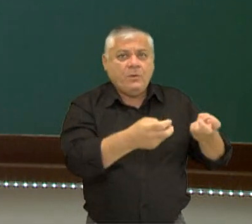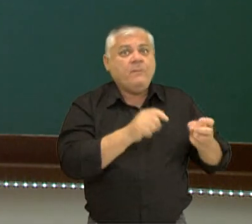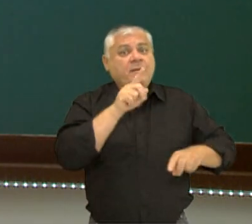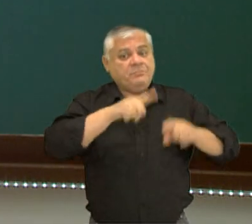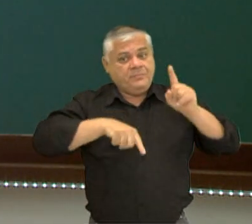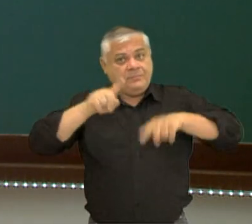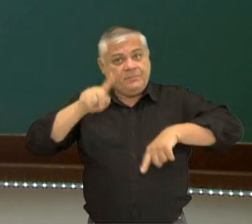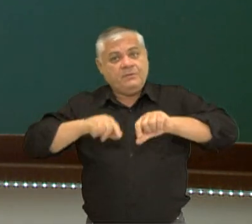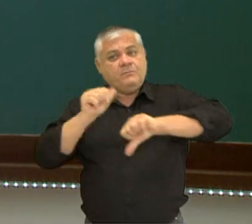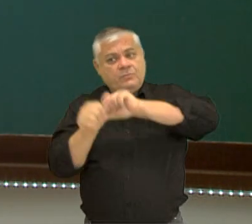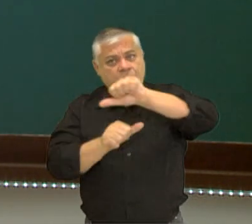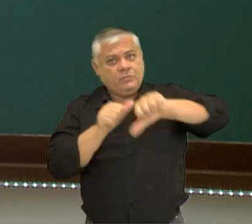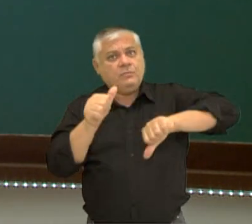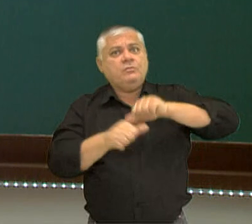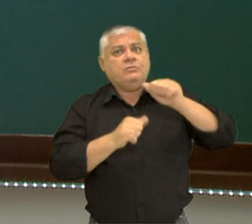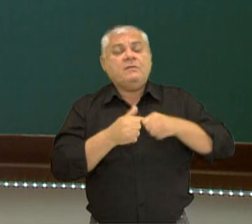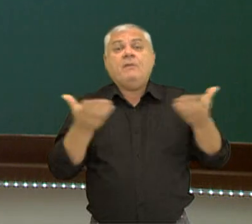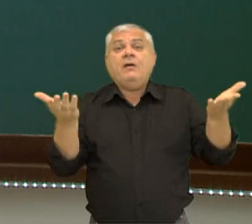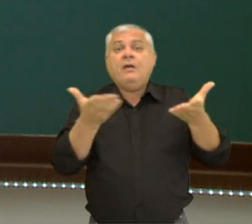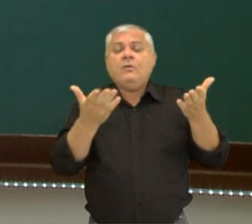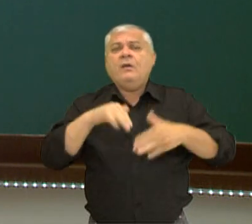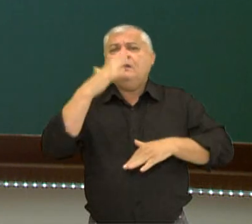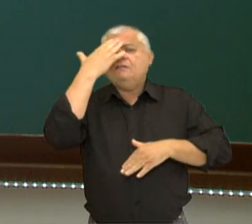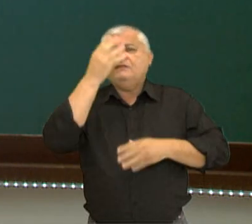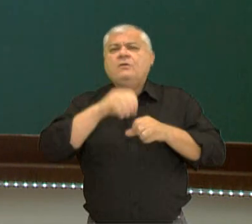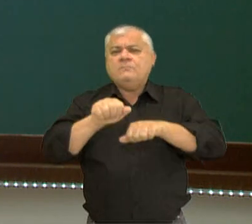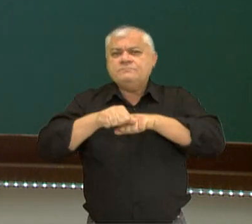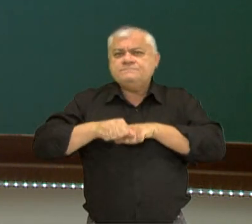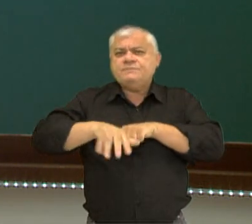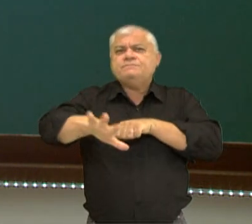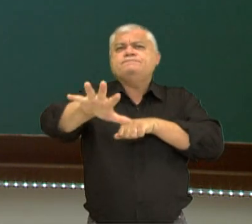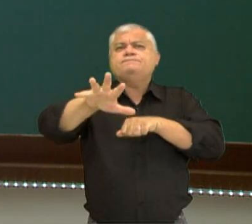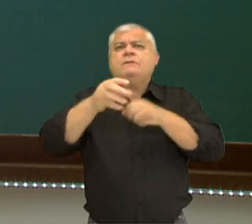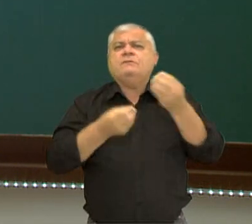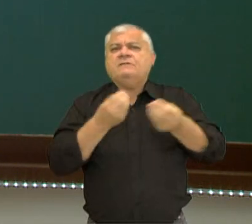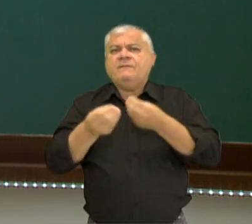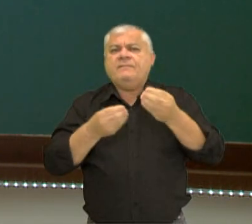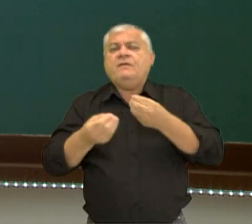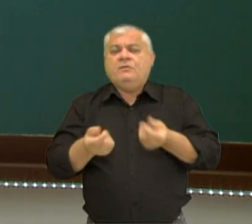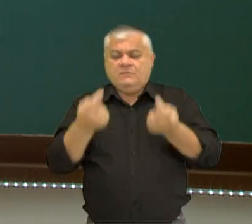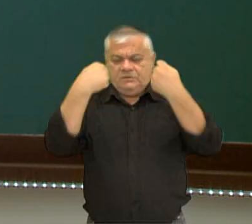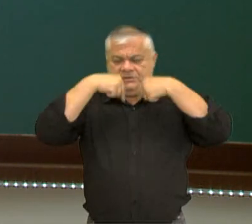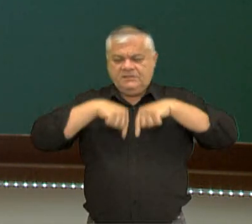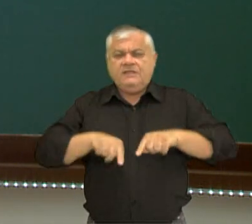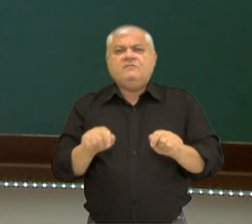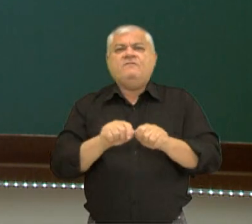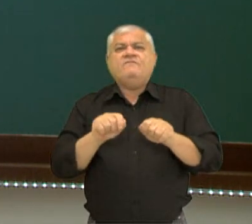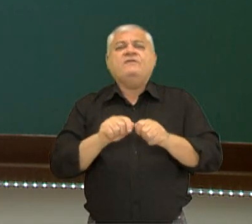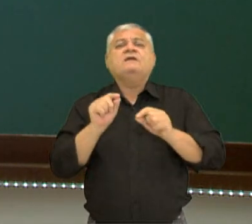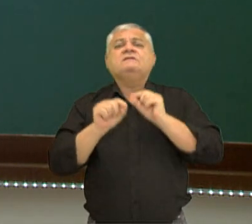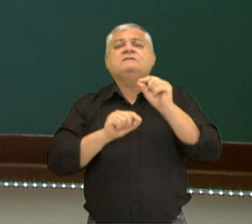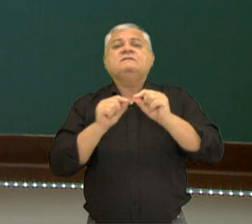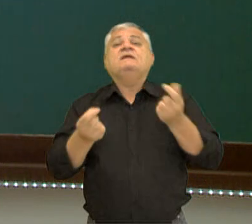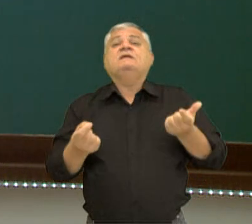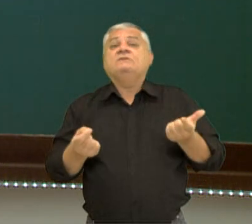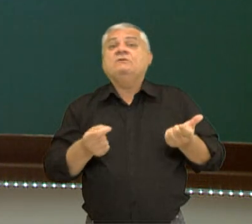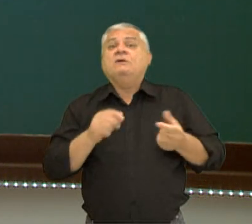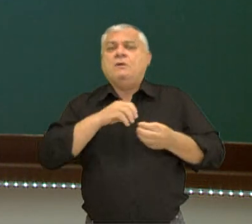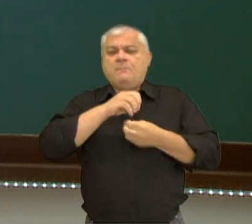nessa aula nós vamos entender os mecanismos de transmissão e o mecanismo de ação do vírus quando ele vai